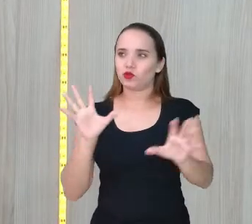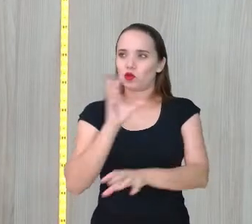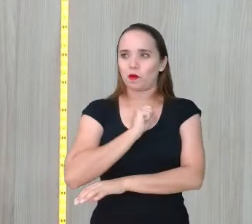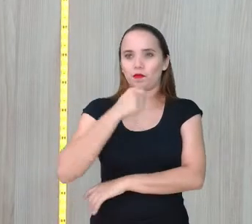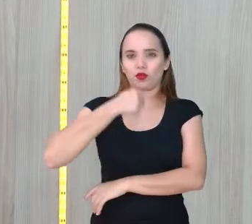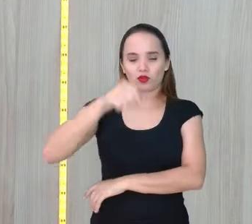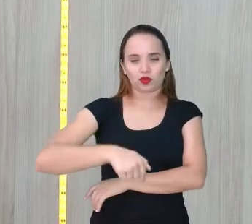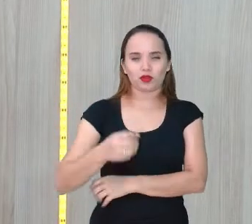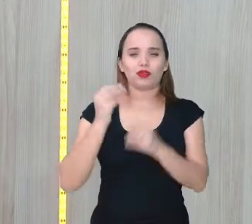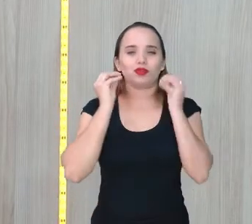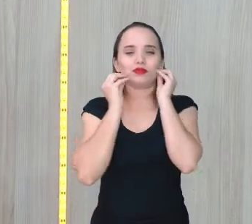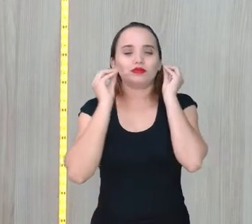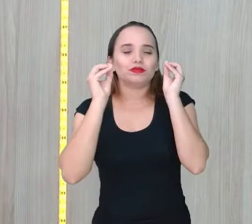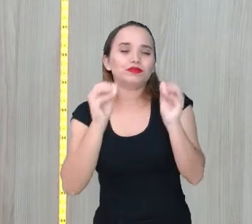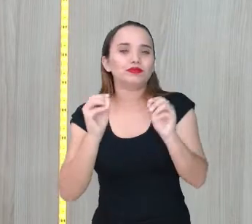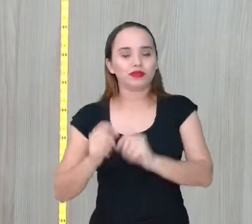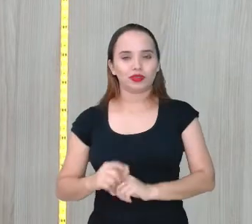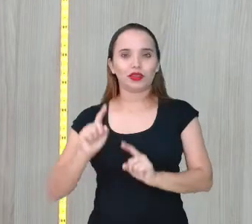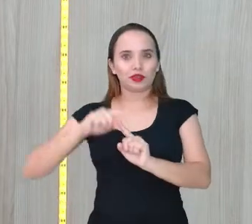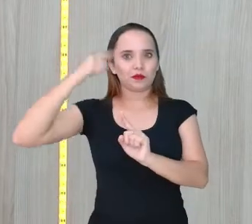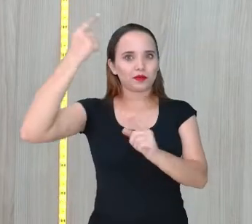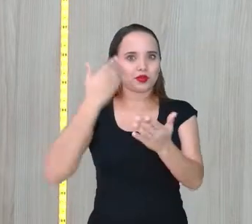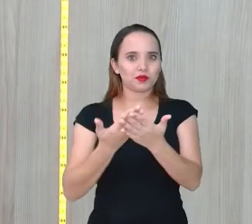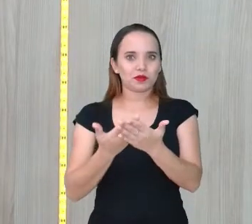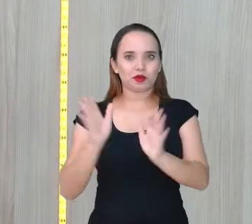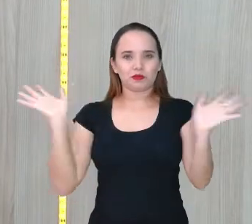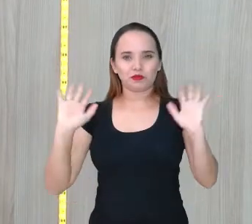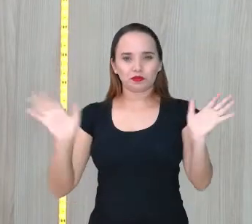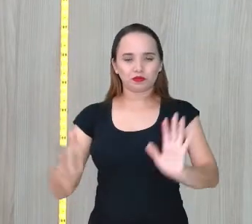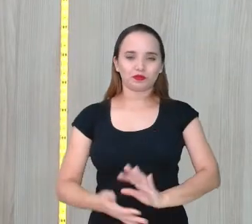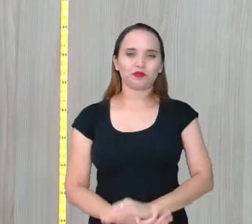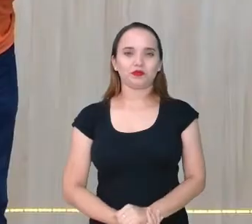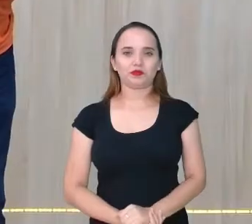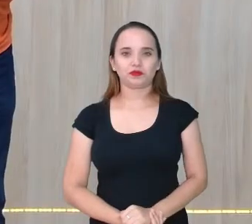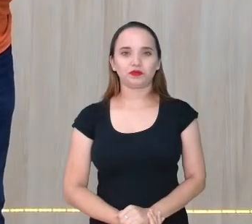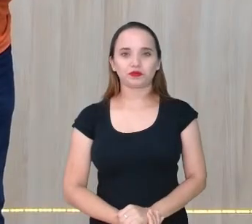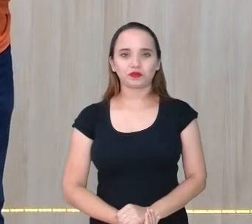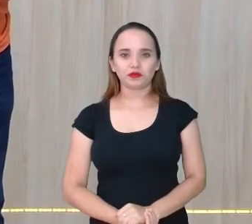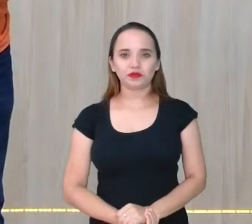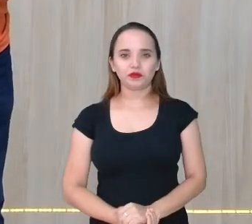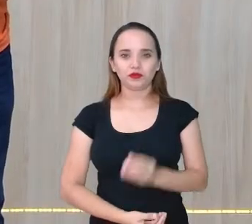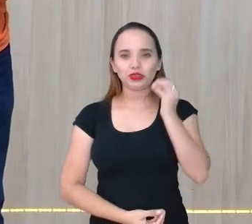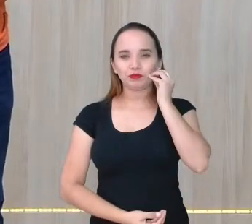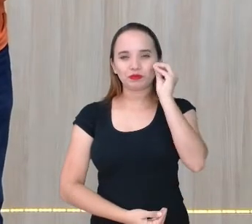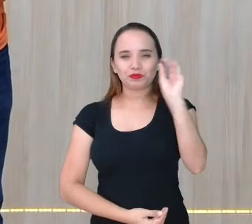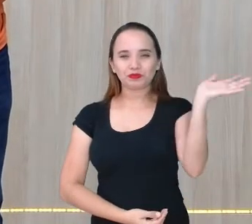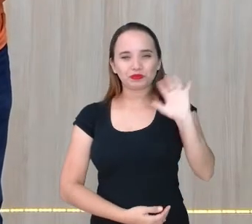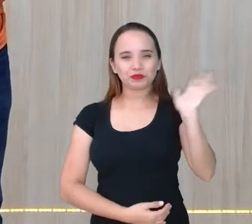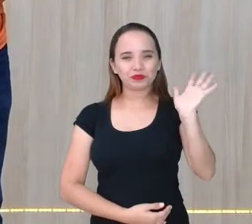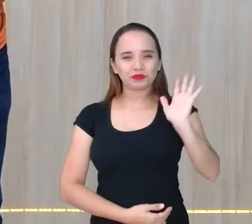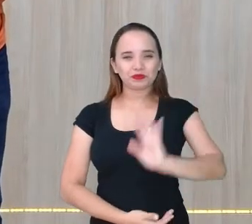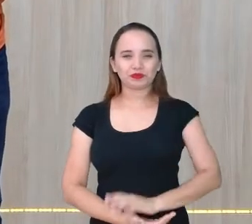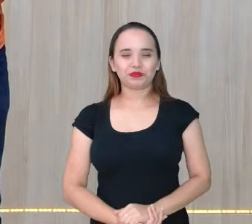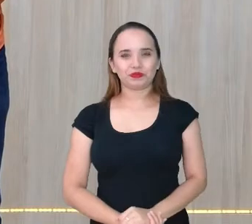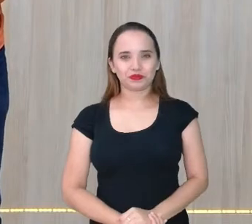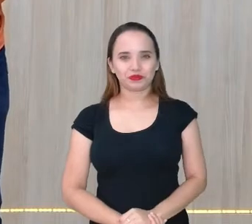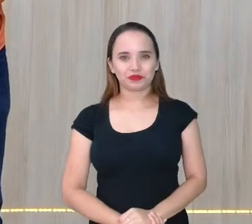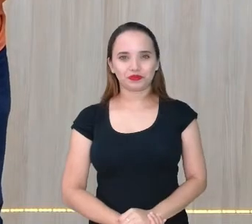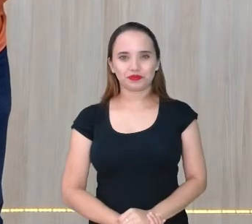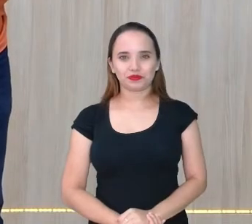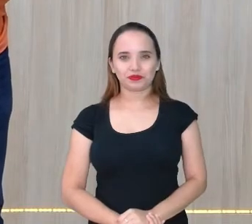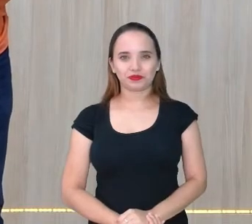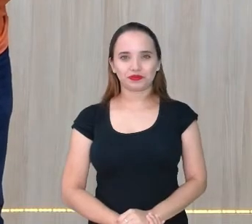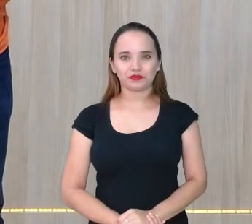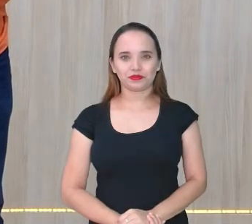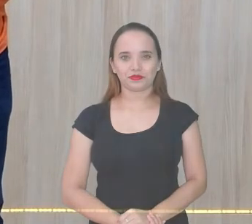com vocês. Um beijo bem grande e até a próxima aula. Tchau, tchau. Tchau, meu povo. Até outra hora. Fique com Deus.